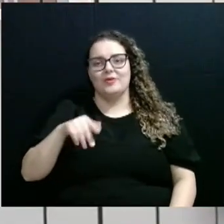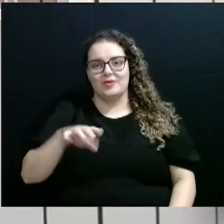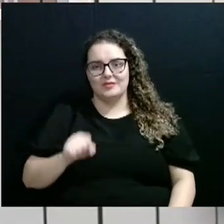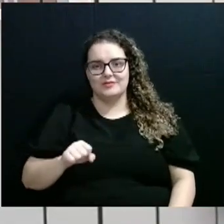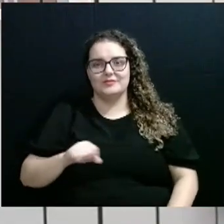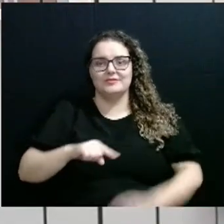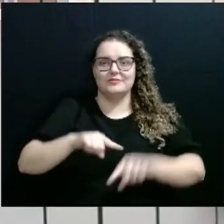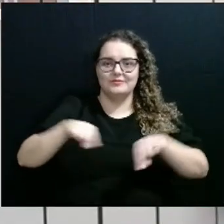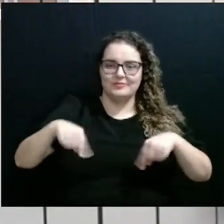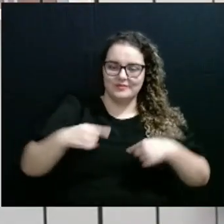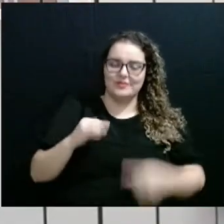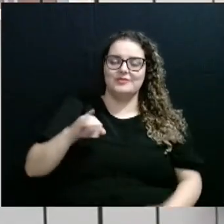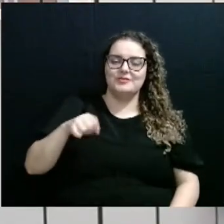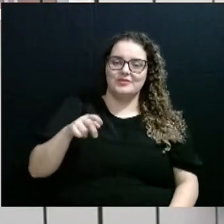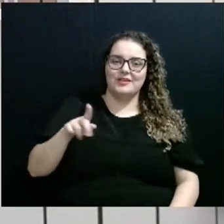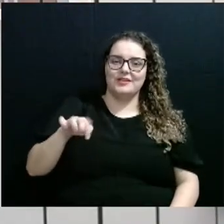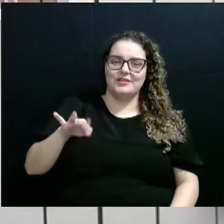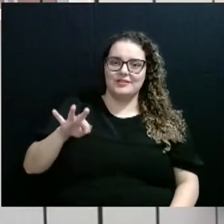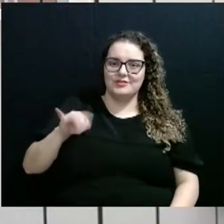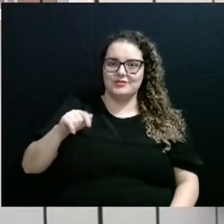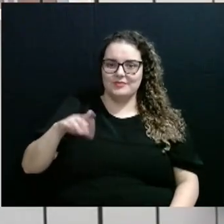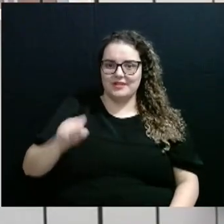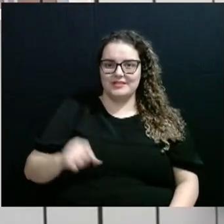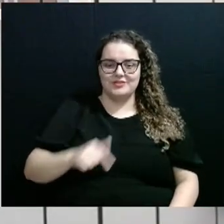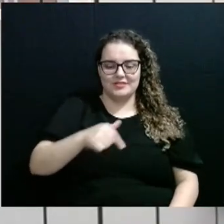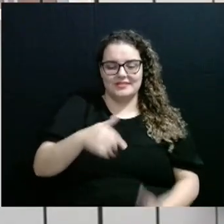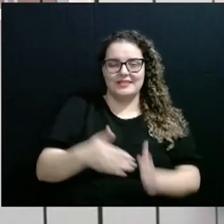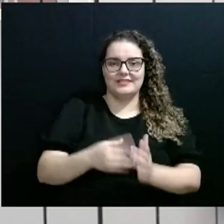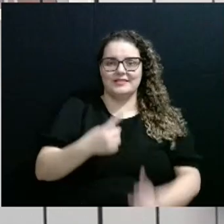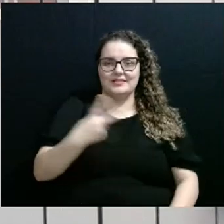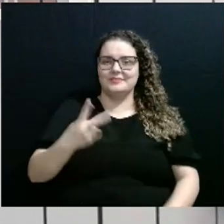aí de 7 a 12 anos.